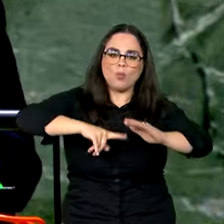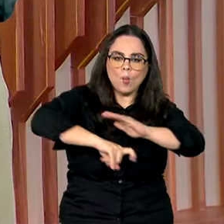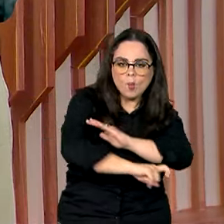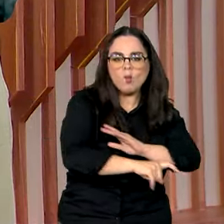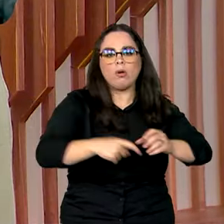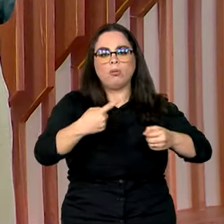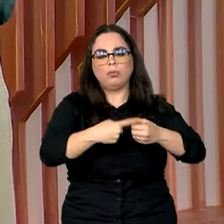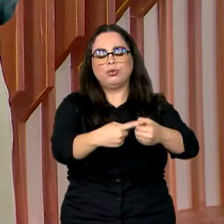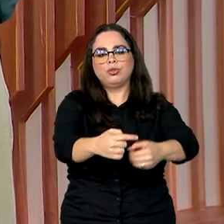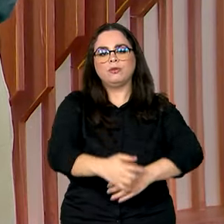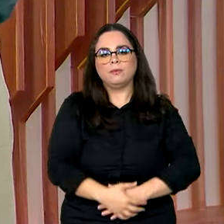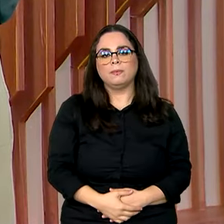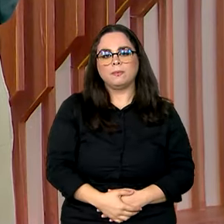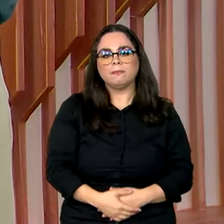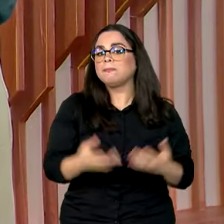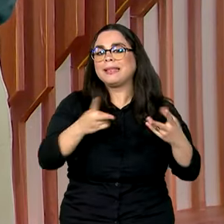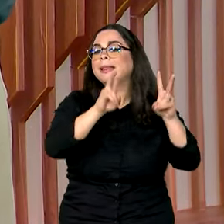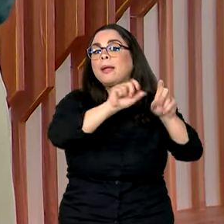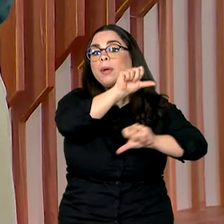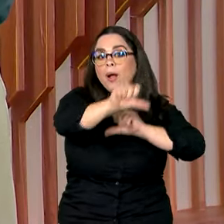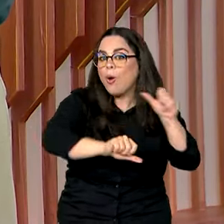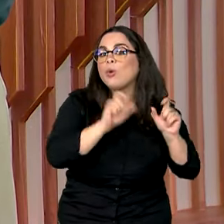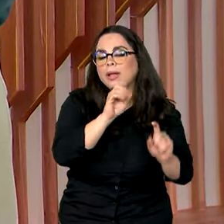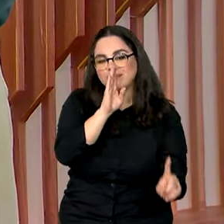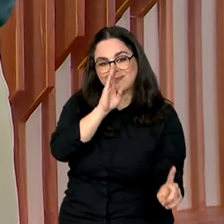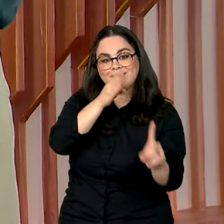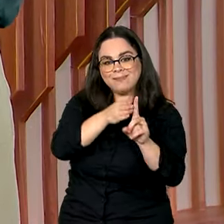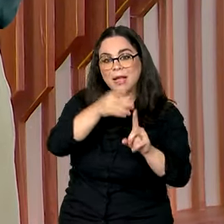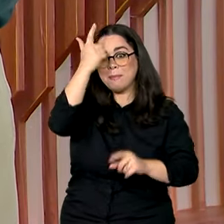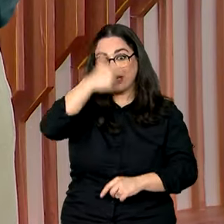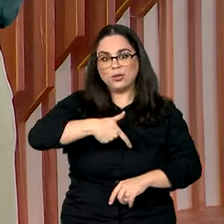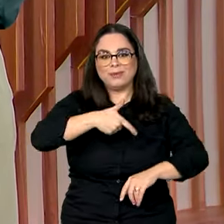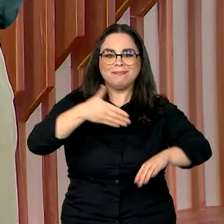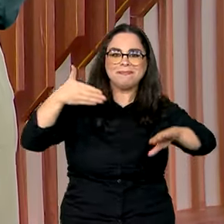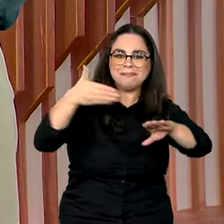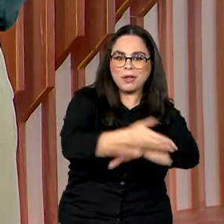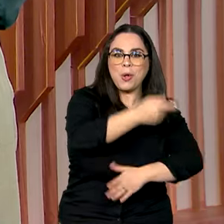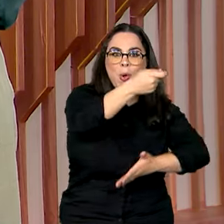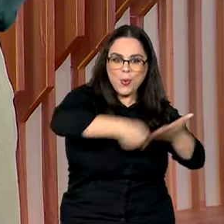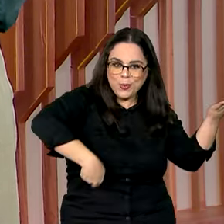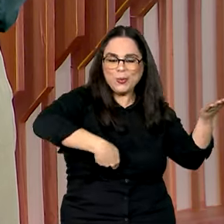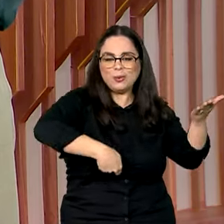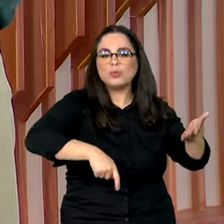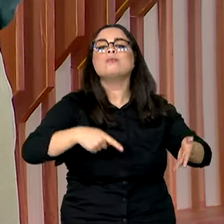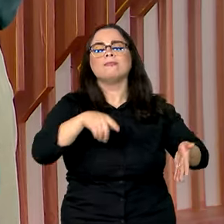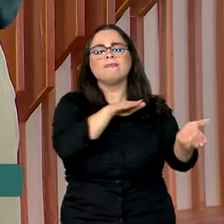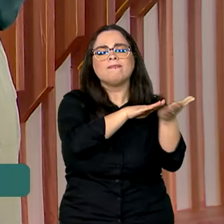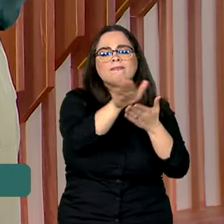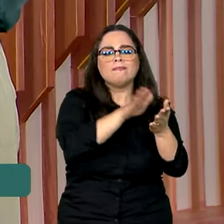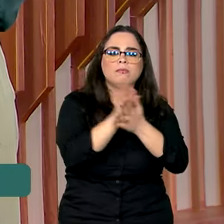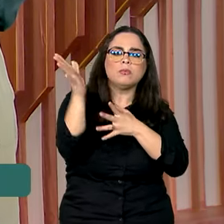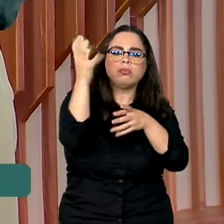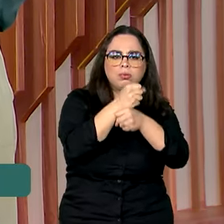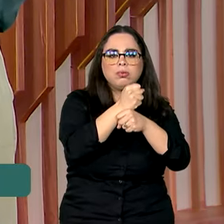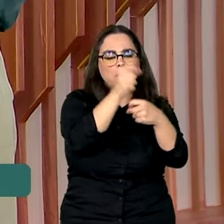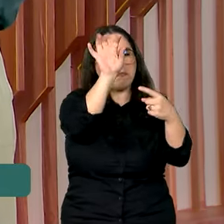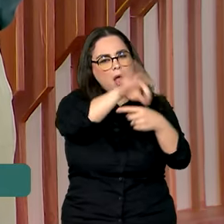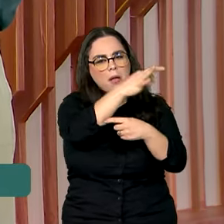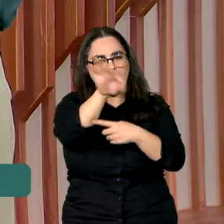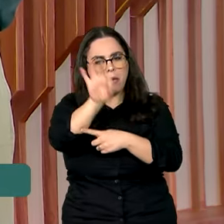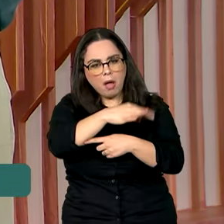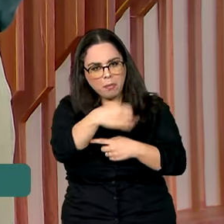fósseis. Agora a gente fala direto com os concurseiros. Isso porque as notas finais das provas objetivas e as